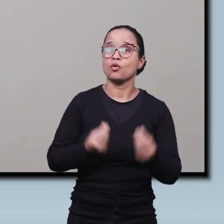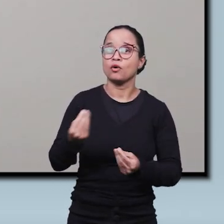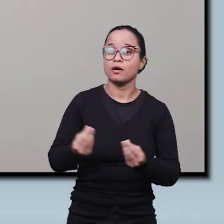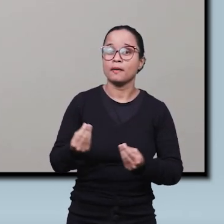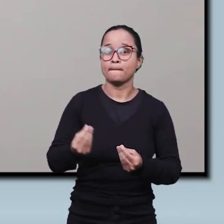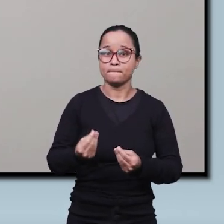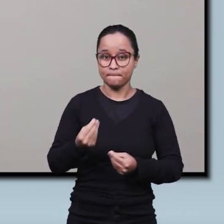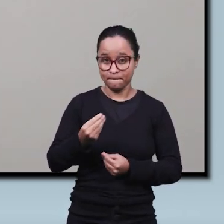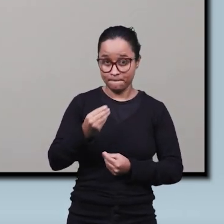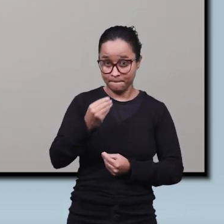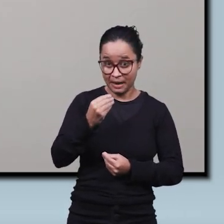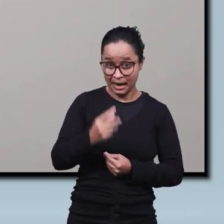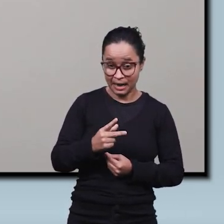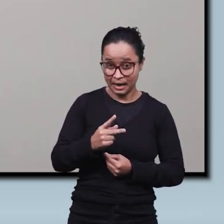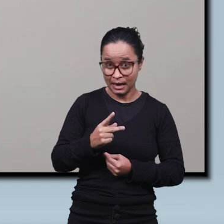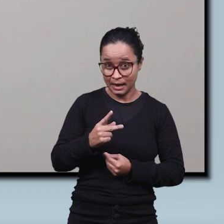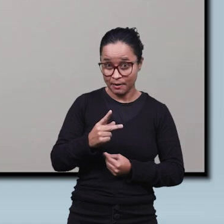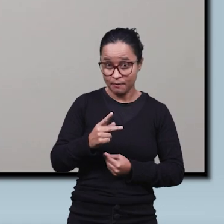paraparesias,